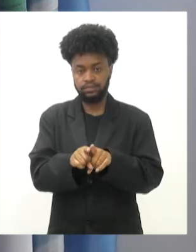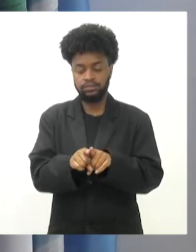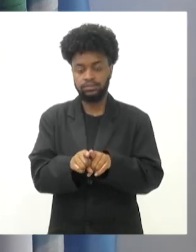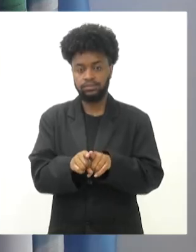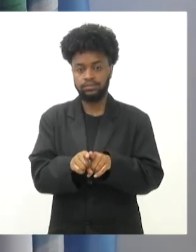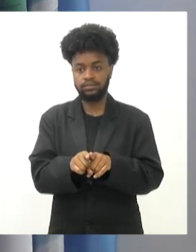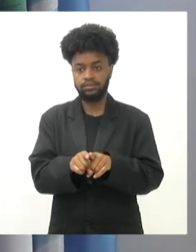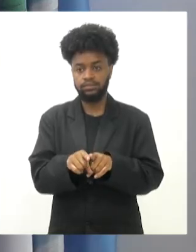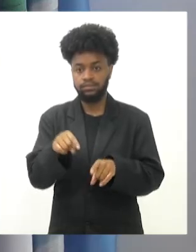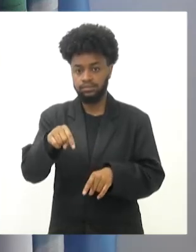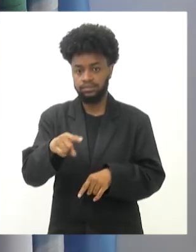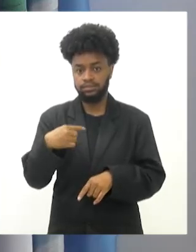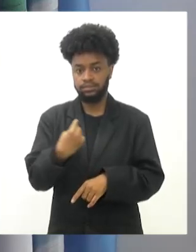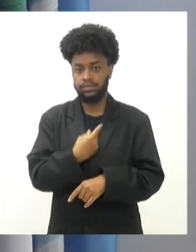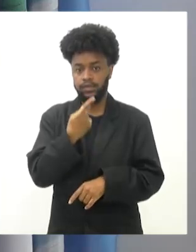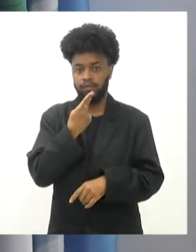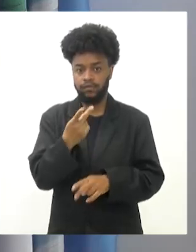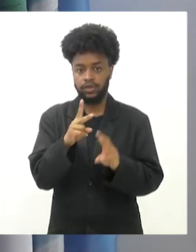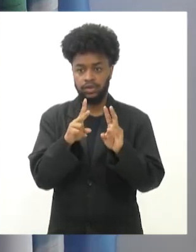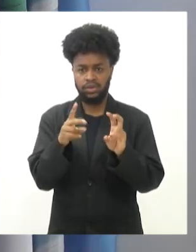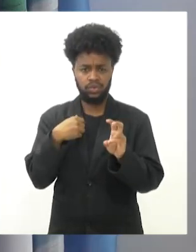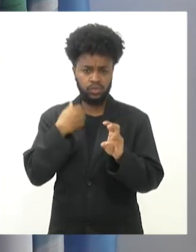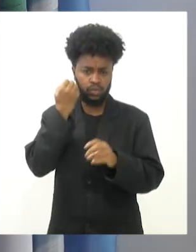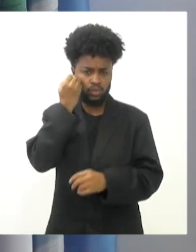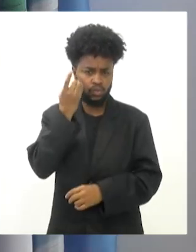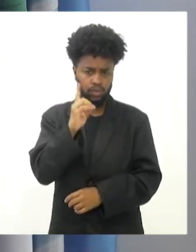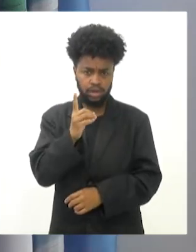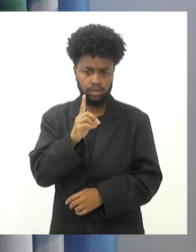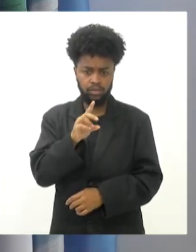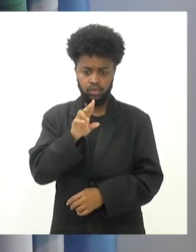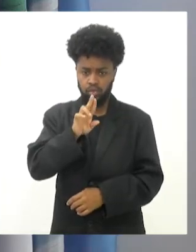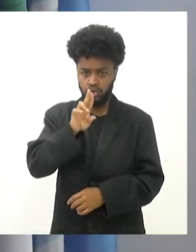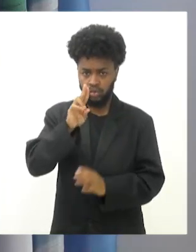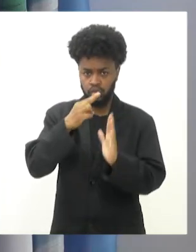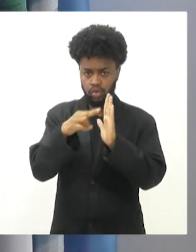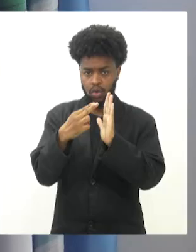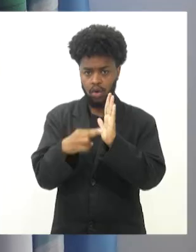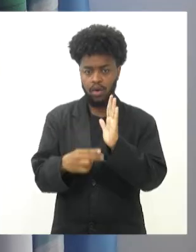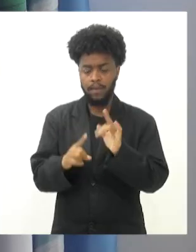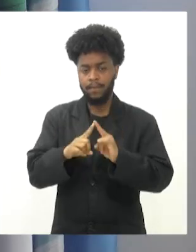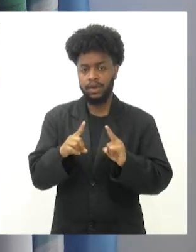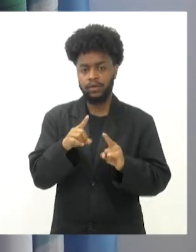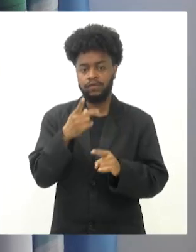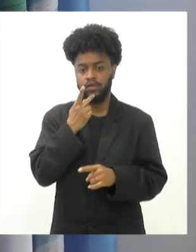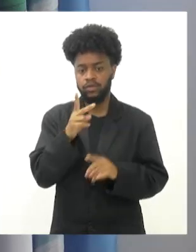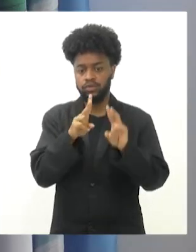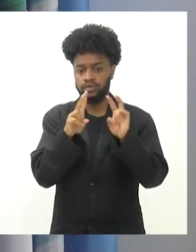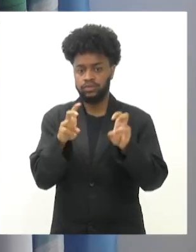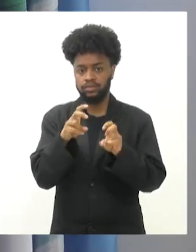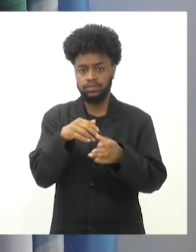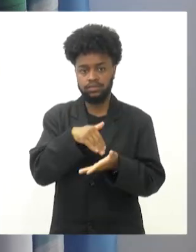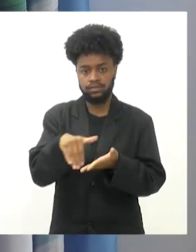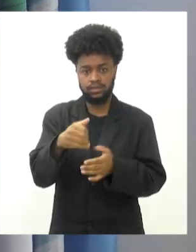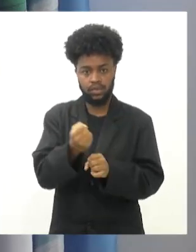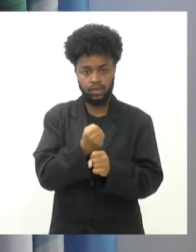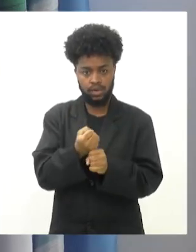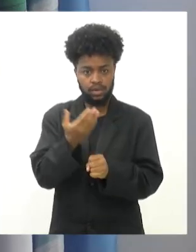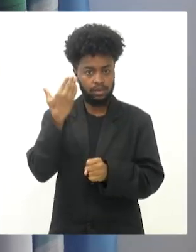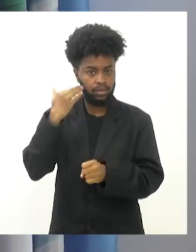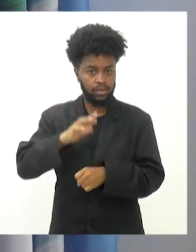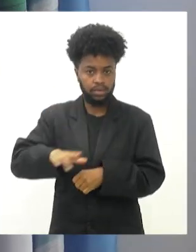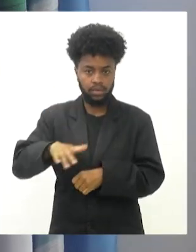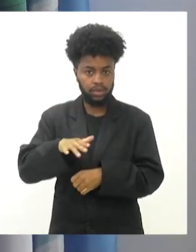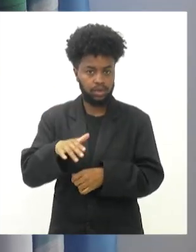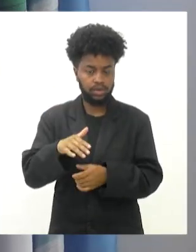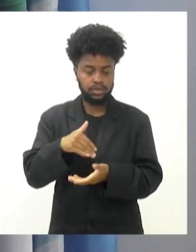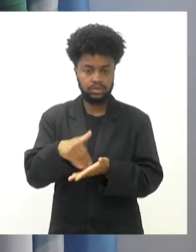aqui a menção, eu não lembro se nominal, mas ao secretário de obras, que à época não era o secretário estadual